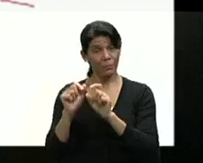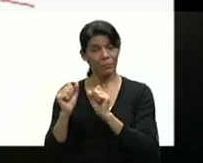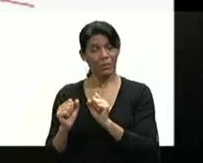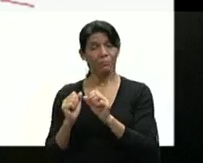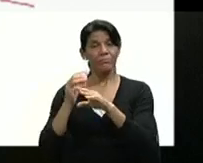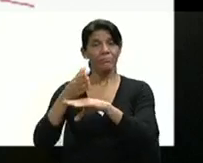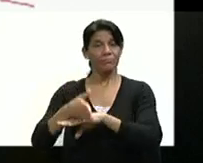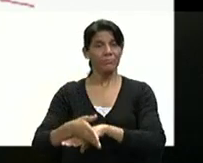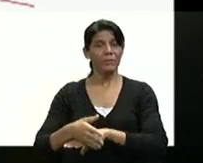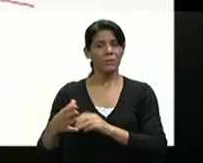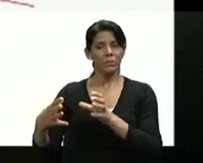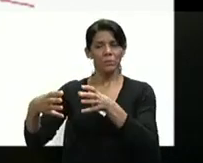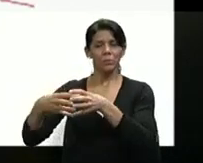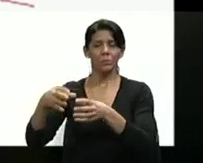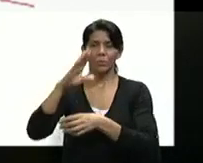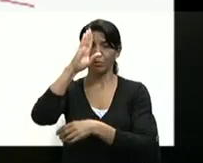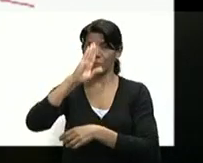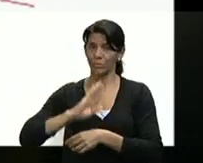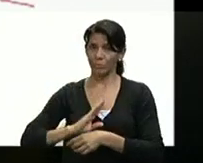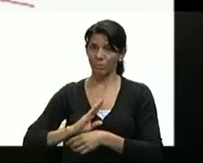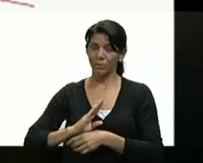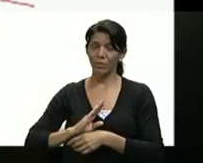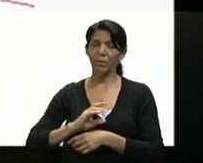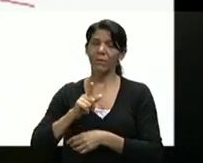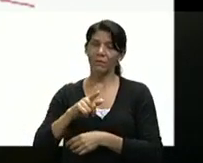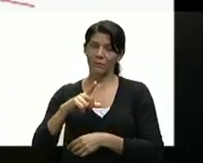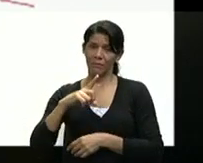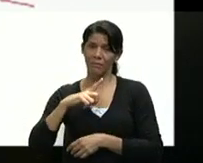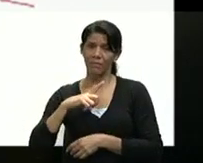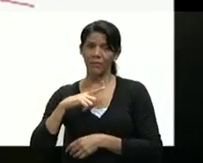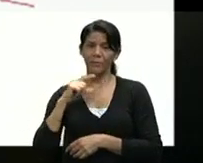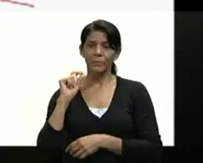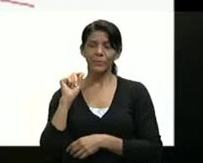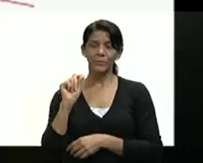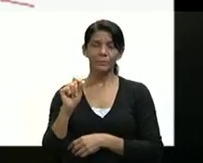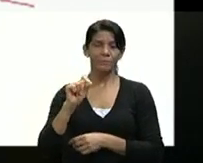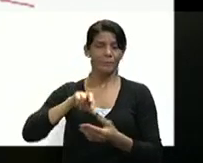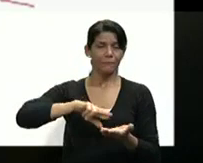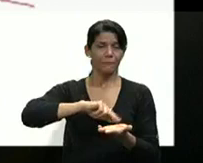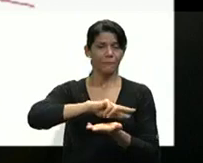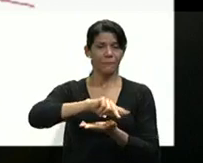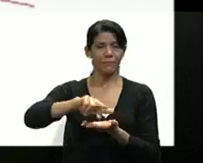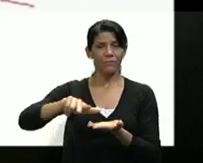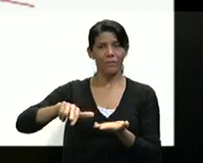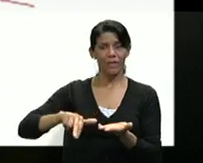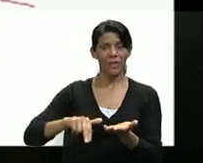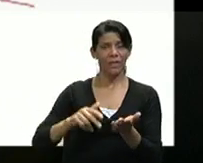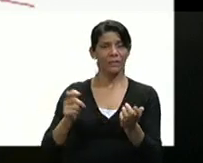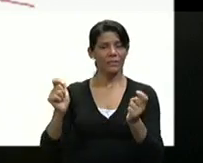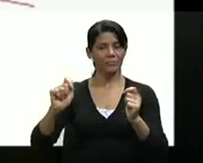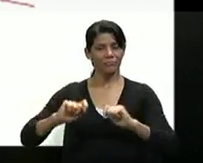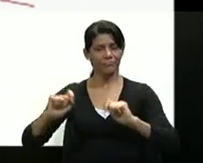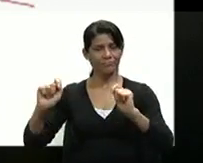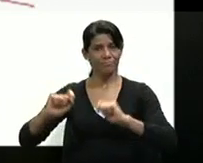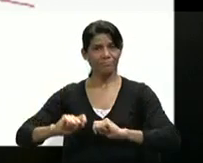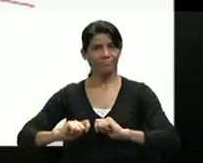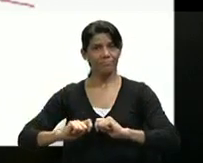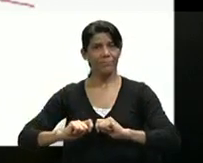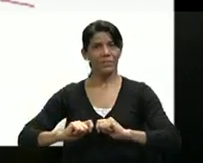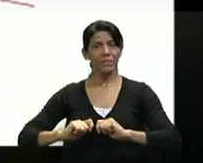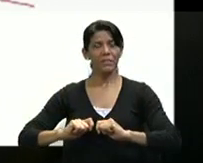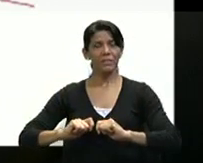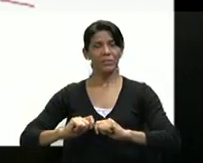setor público, né? E aí nós temos essas várias possibilidades